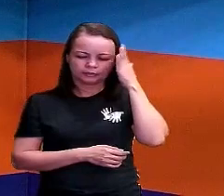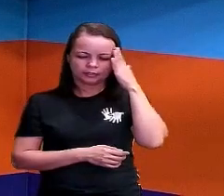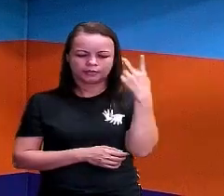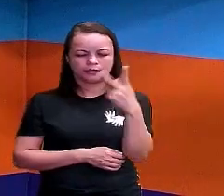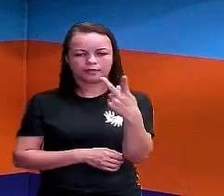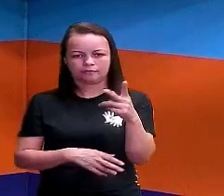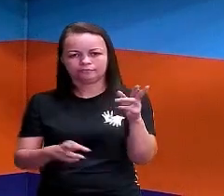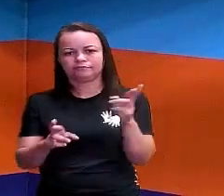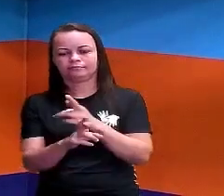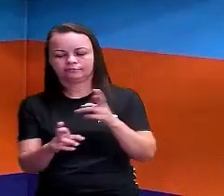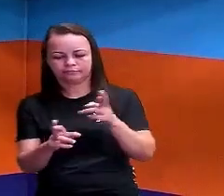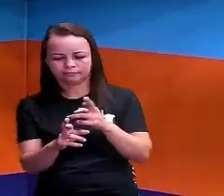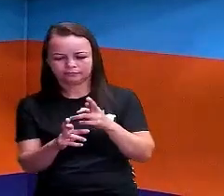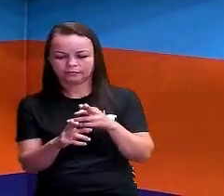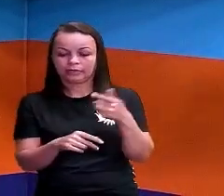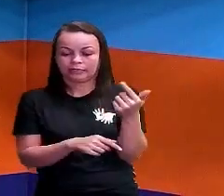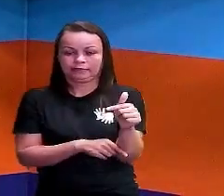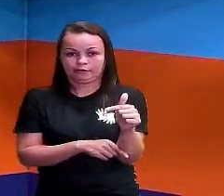que não haja